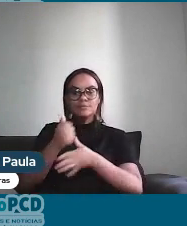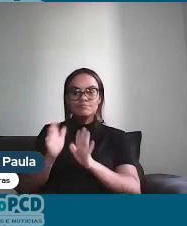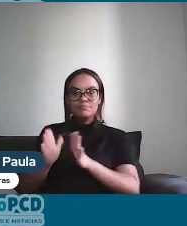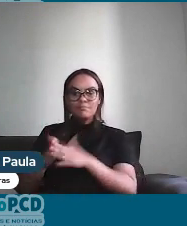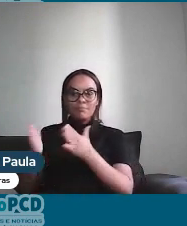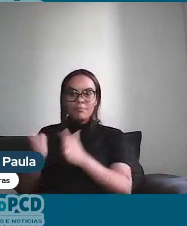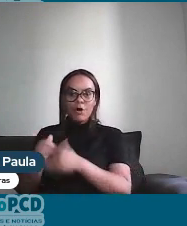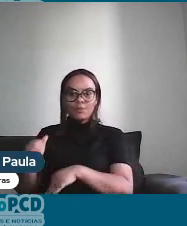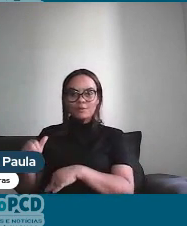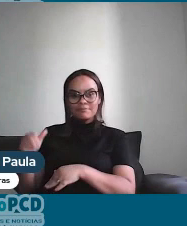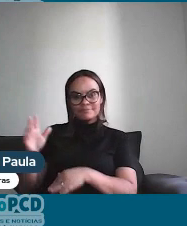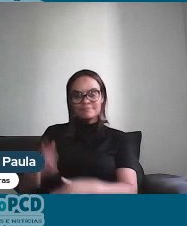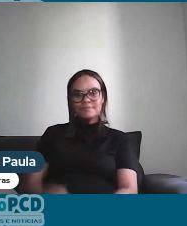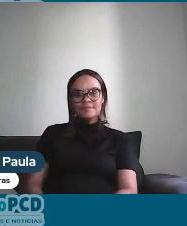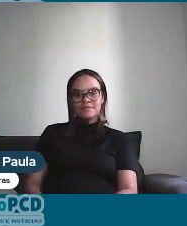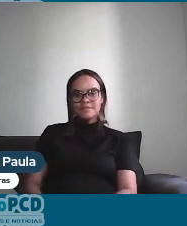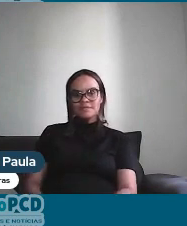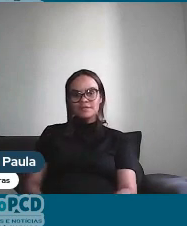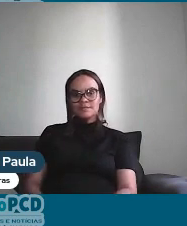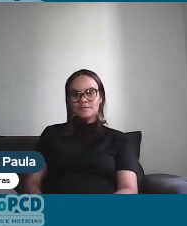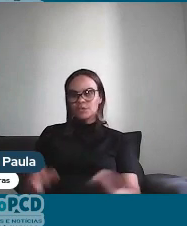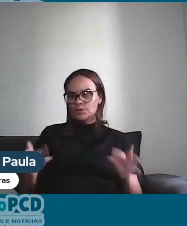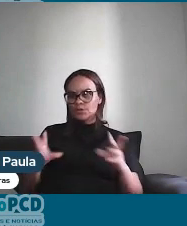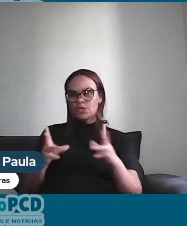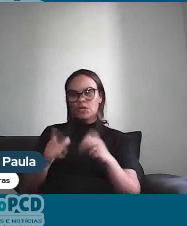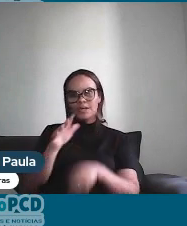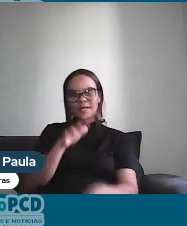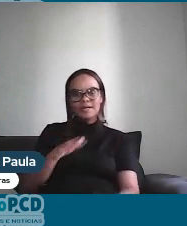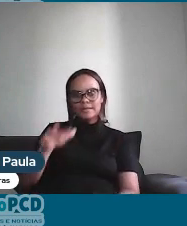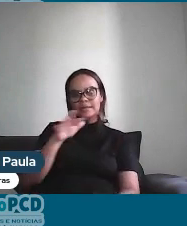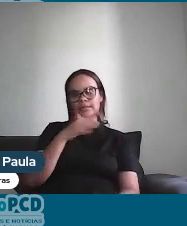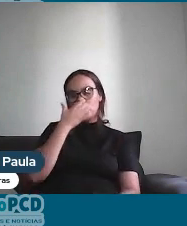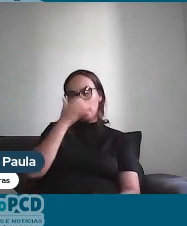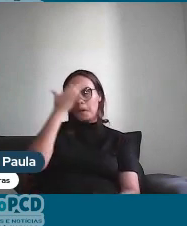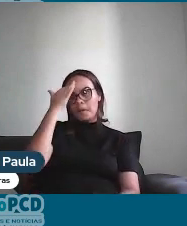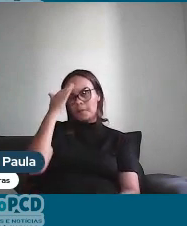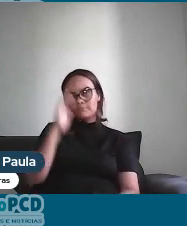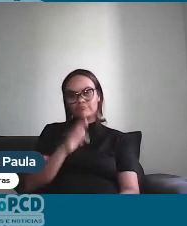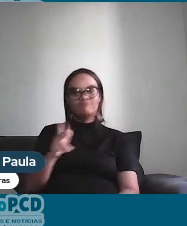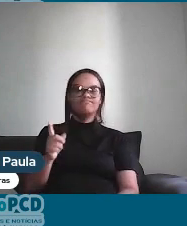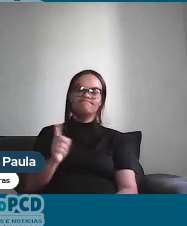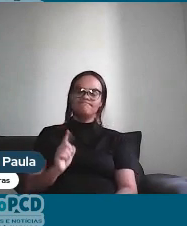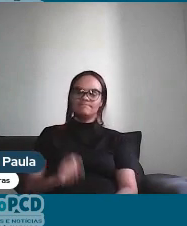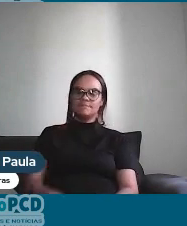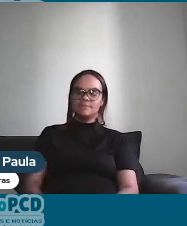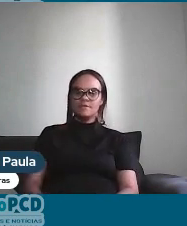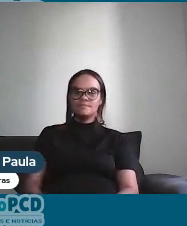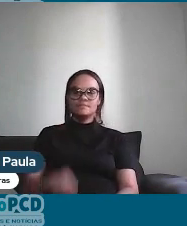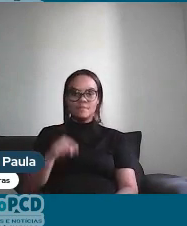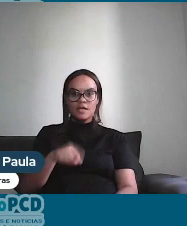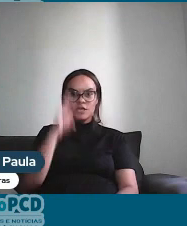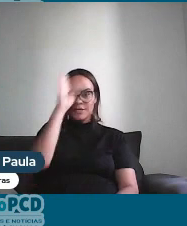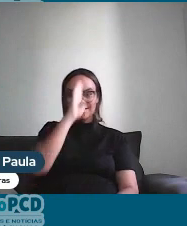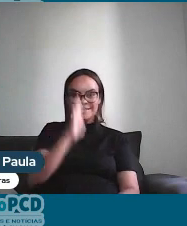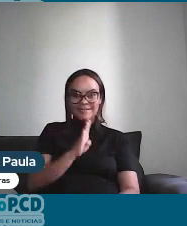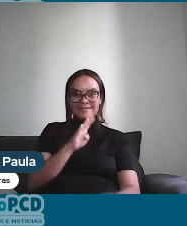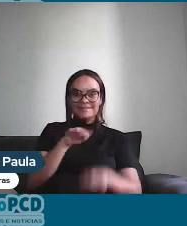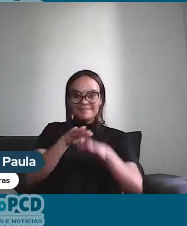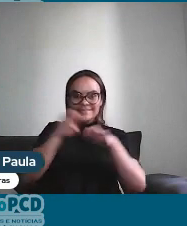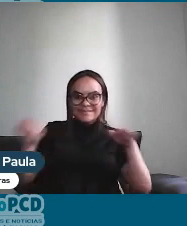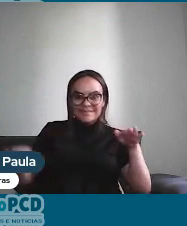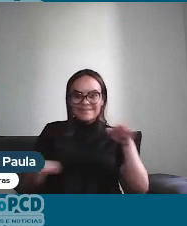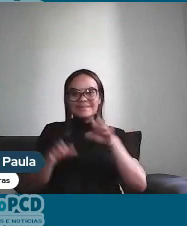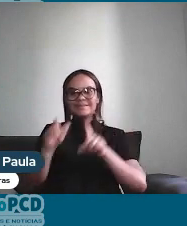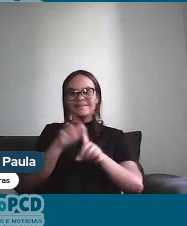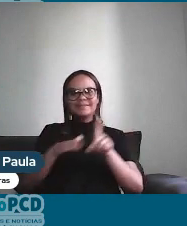pobres. Isso em todo o mundo, e aqui não seria uma diferença. E no Brasil nós temos uma desigualdade